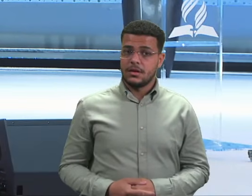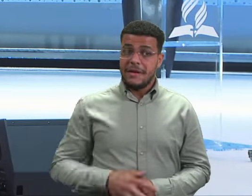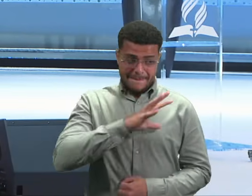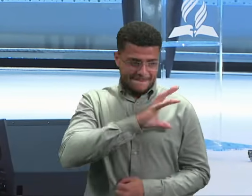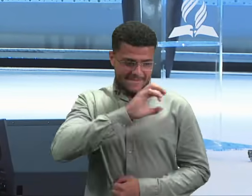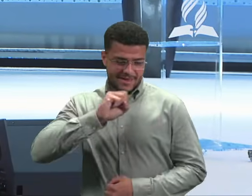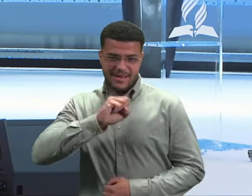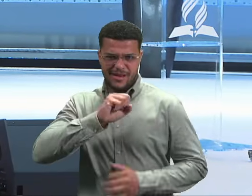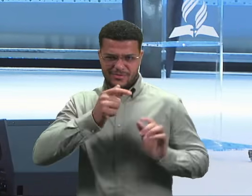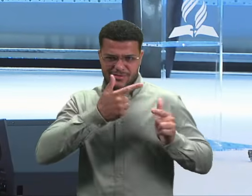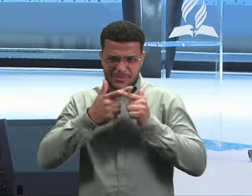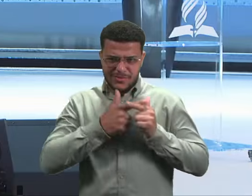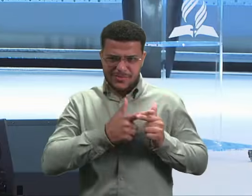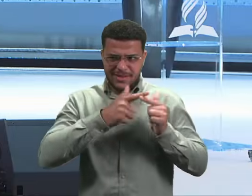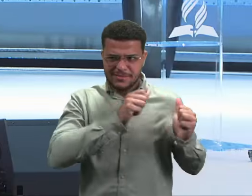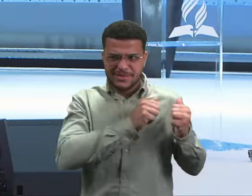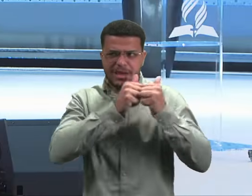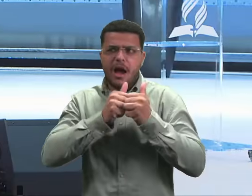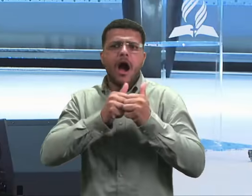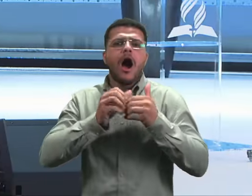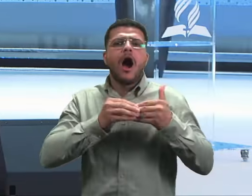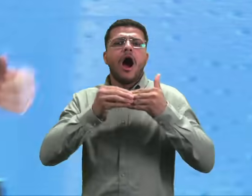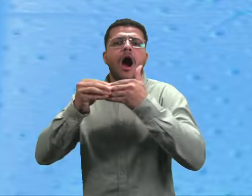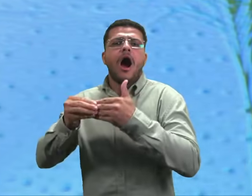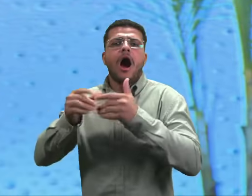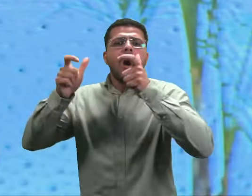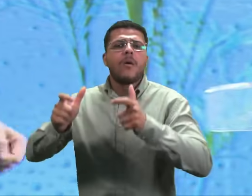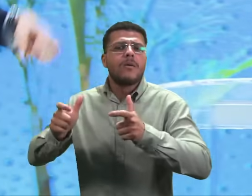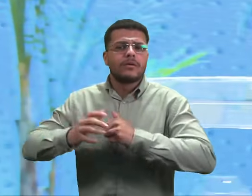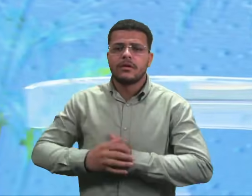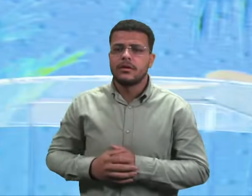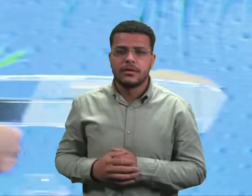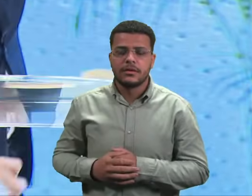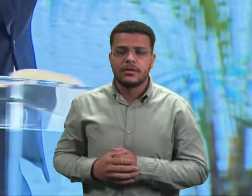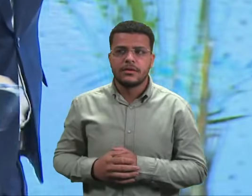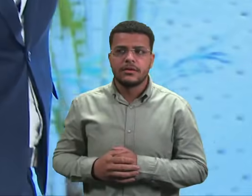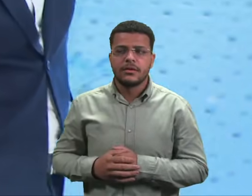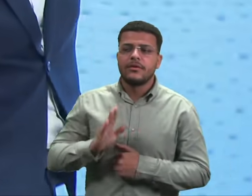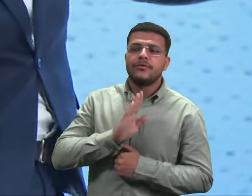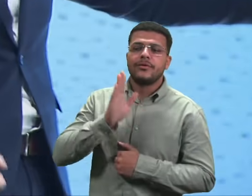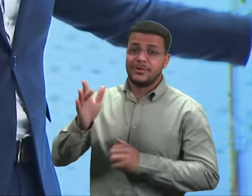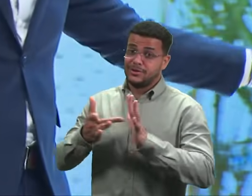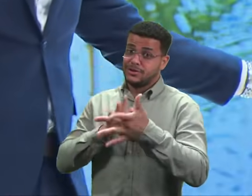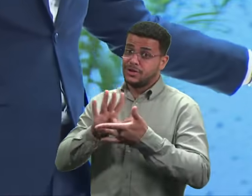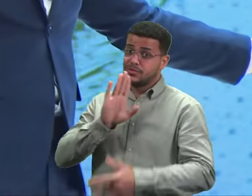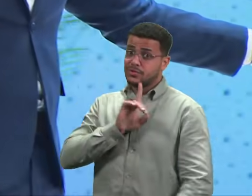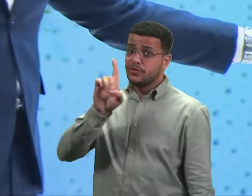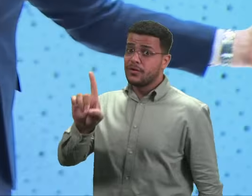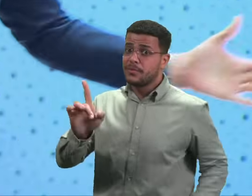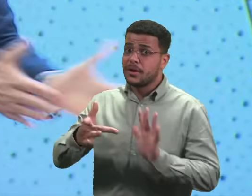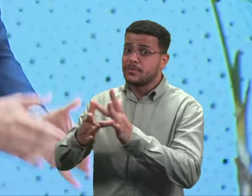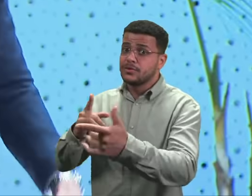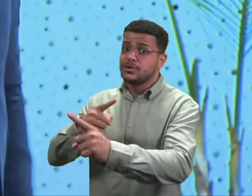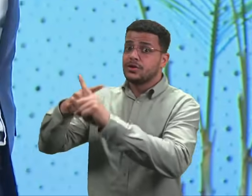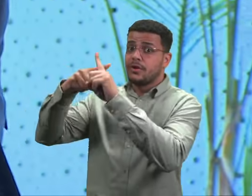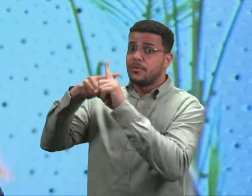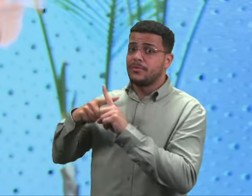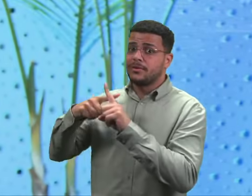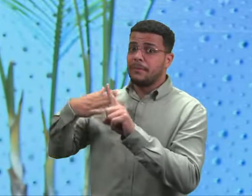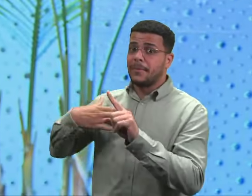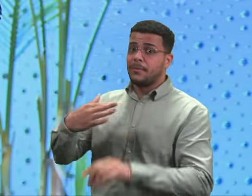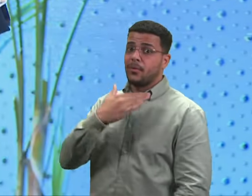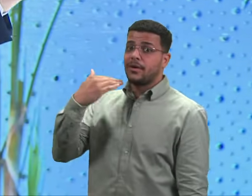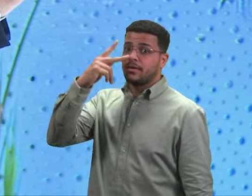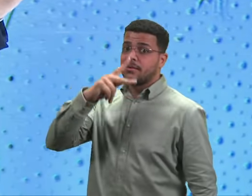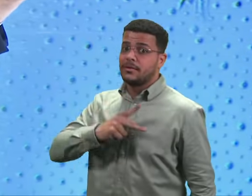Jesus para onde? Pois Jesus tomou a sua cruz e foi para o Calvário para ser crucificado. E ele diz